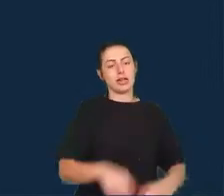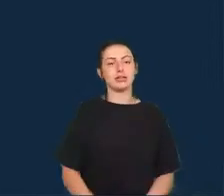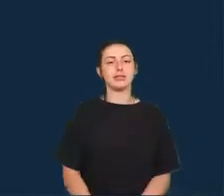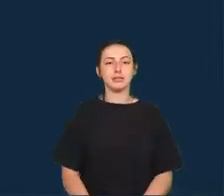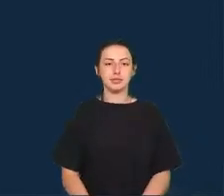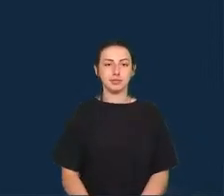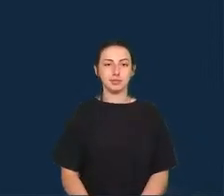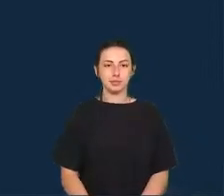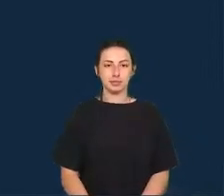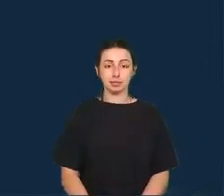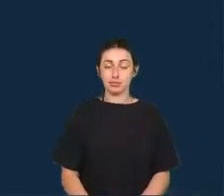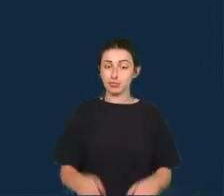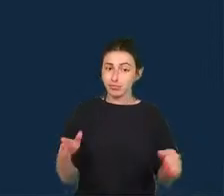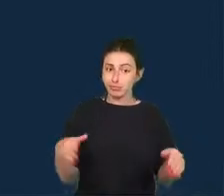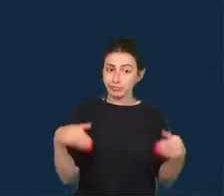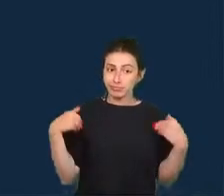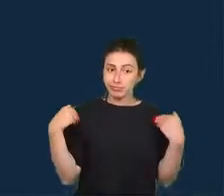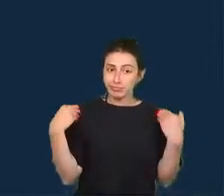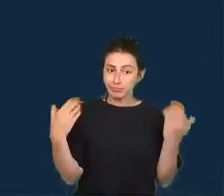Então,